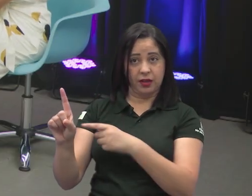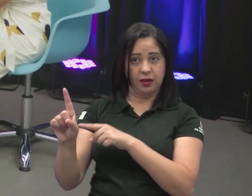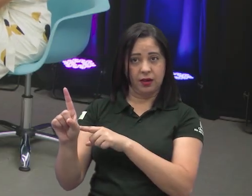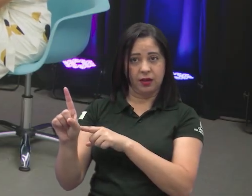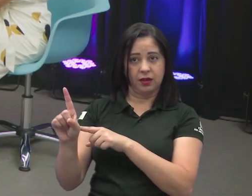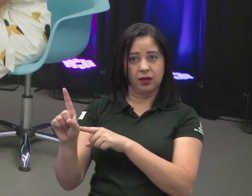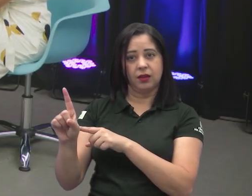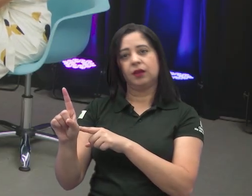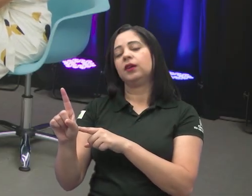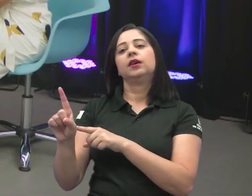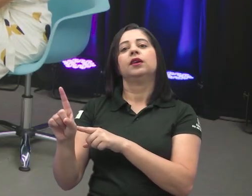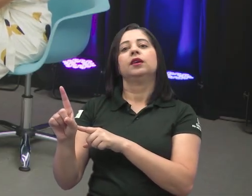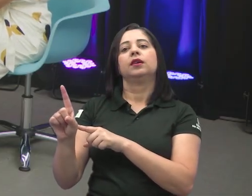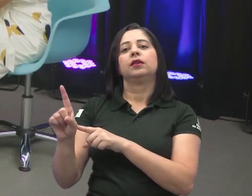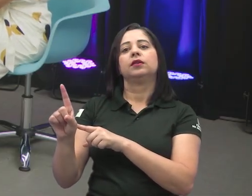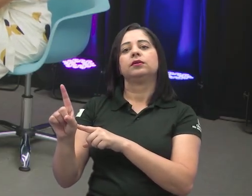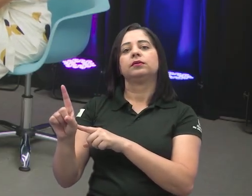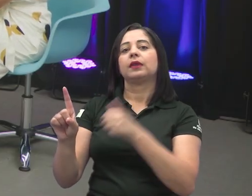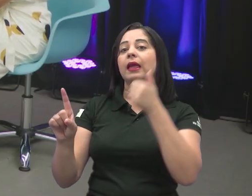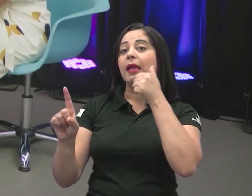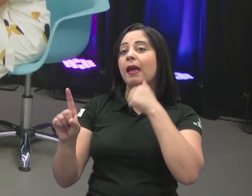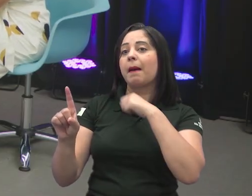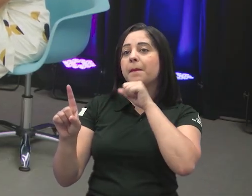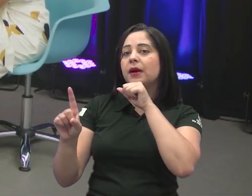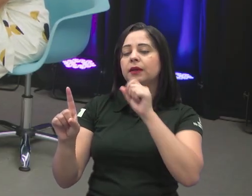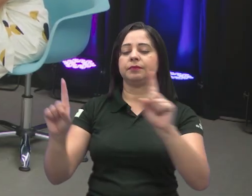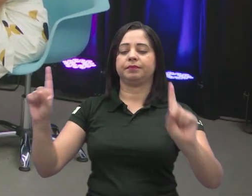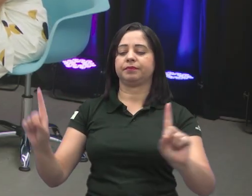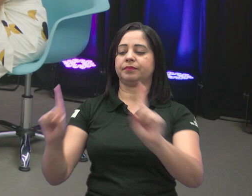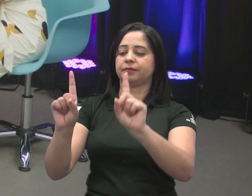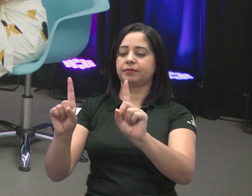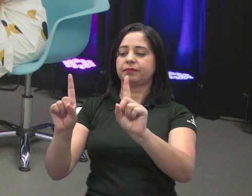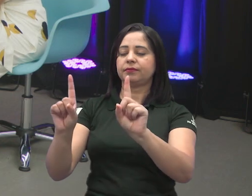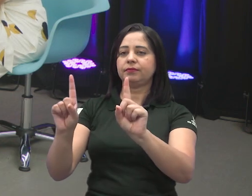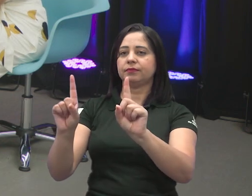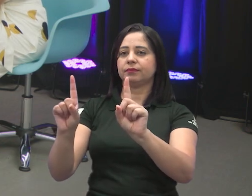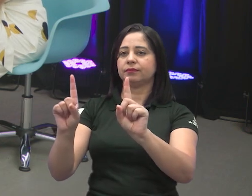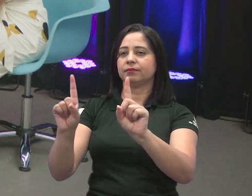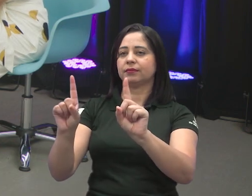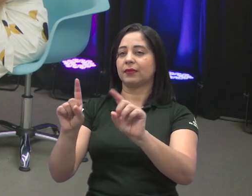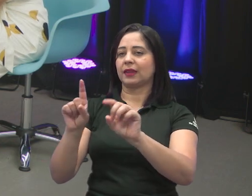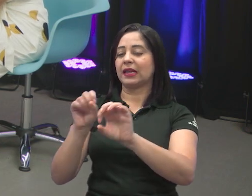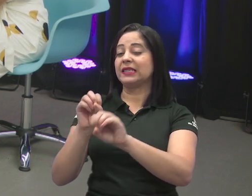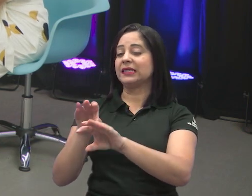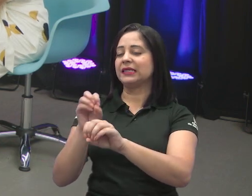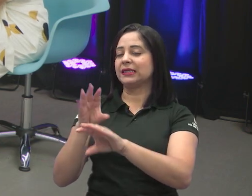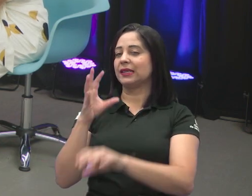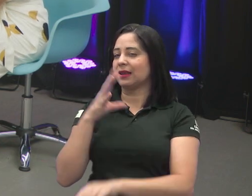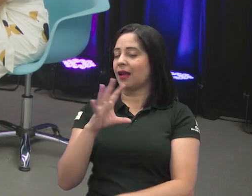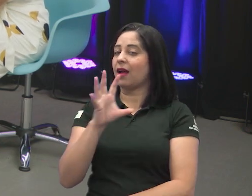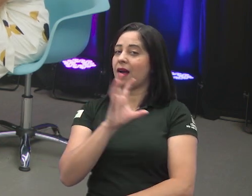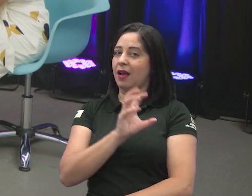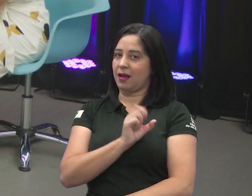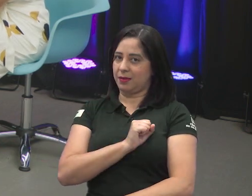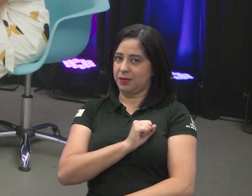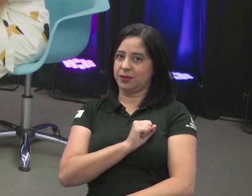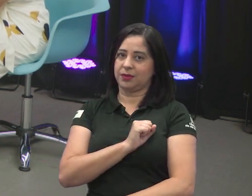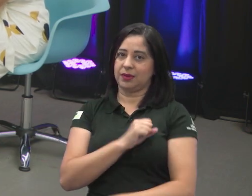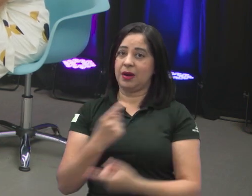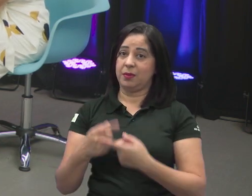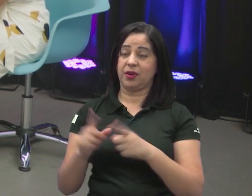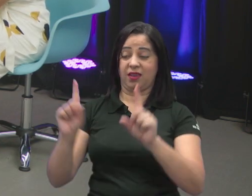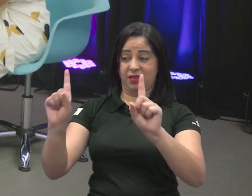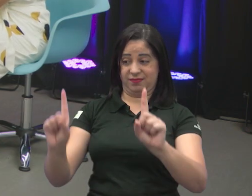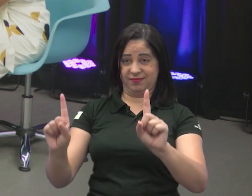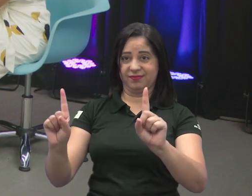gente o que a dinâmica mãe e filha ensinou sobre o amor. Porque realmente ela teve